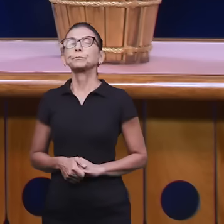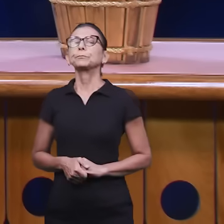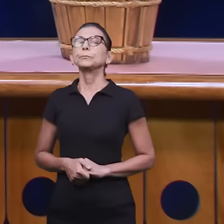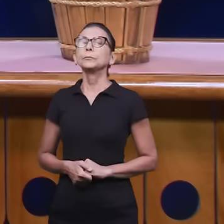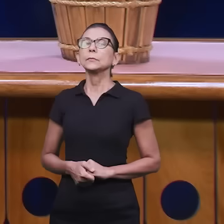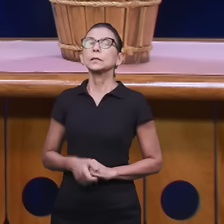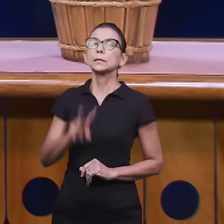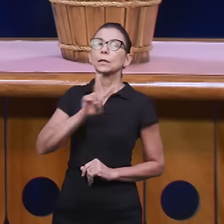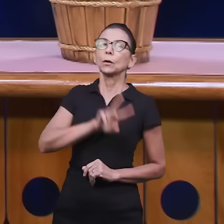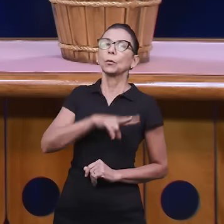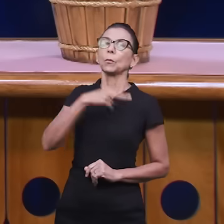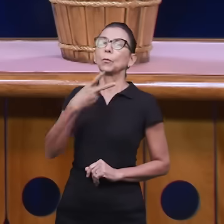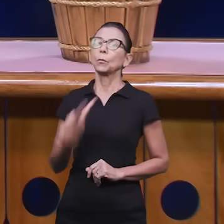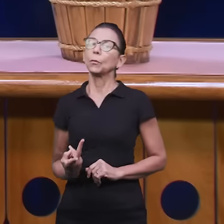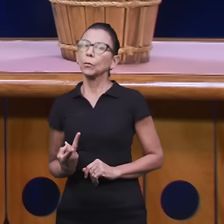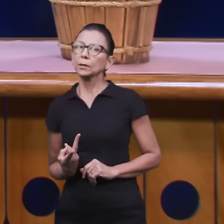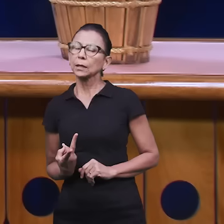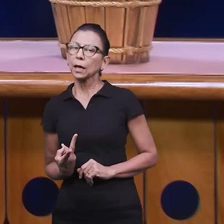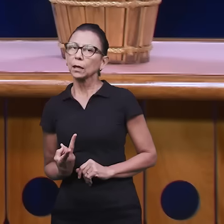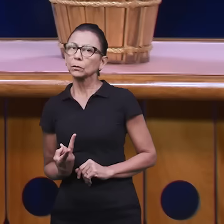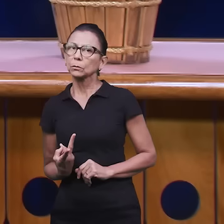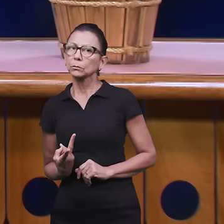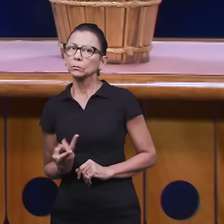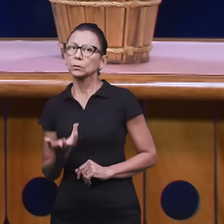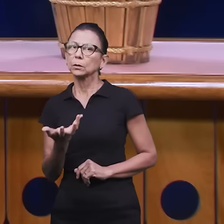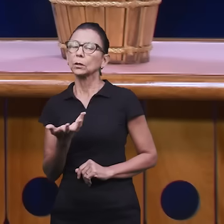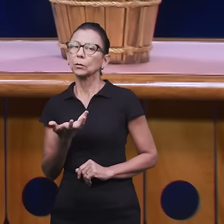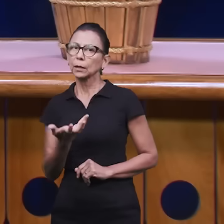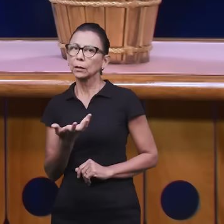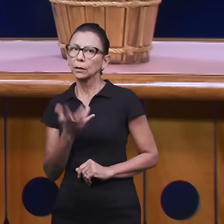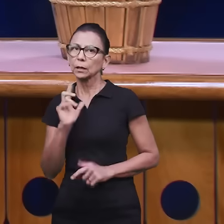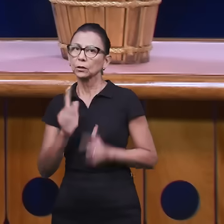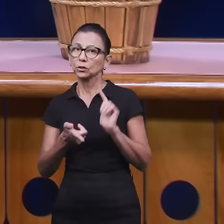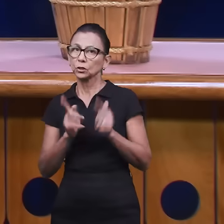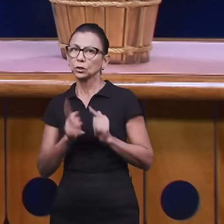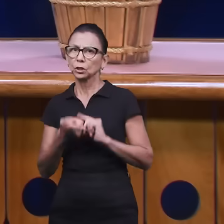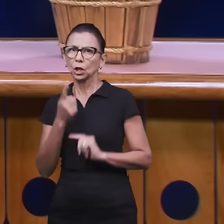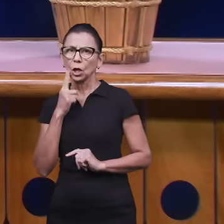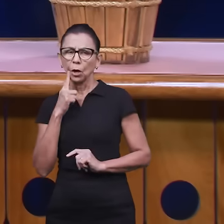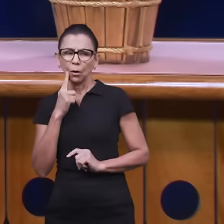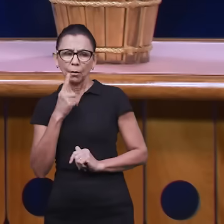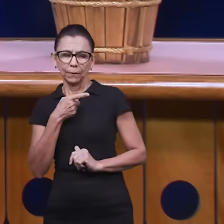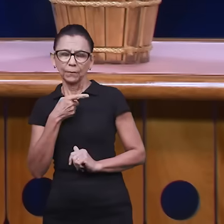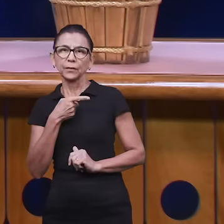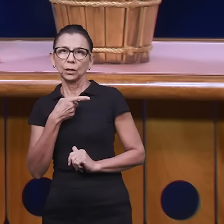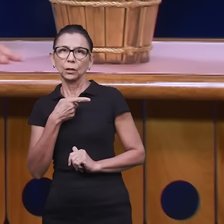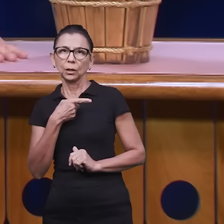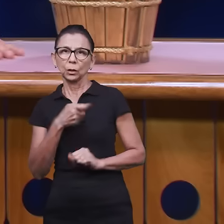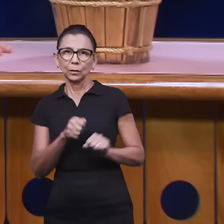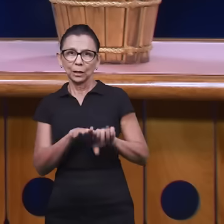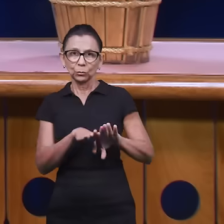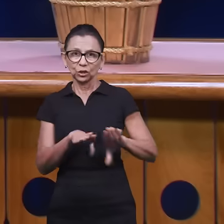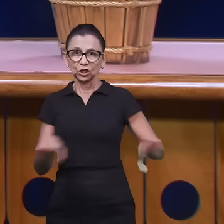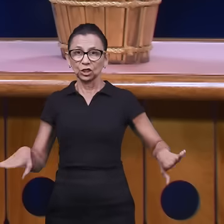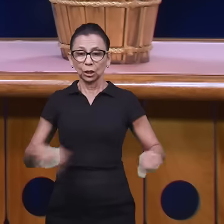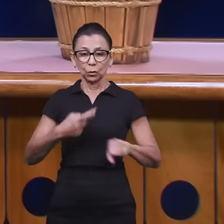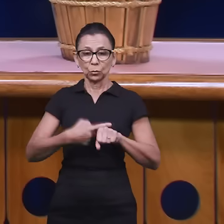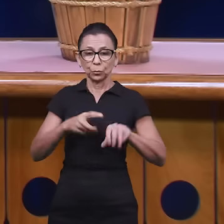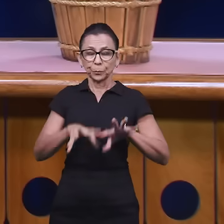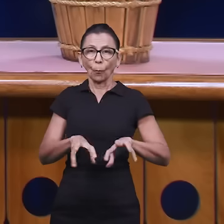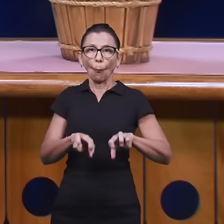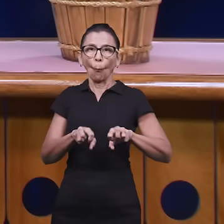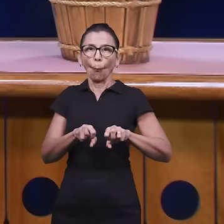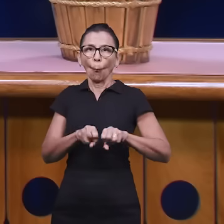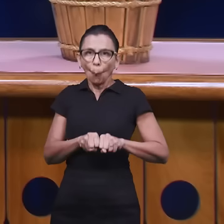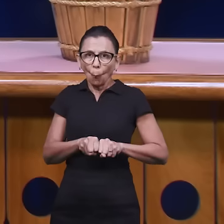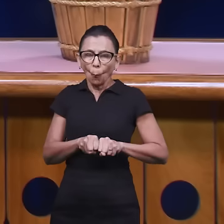o velo seco, Então, o que Gideão fez? Quando ele viu toda a eira